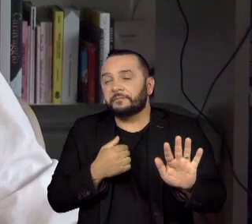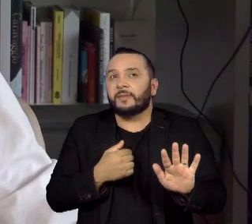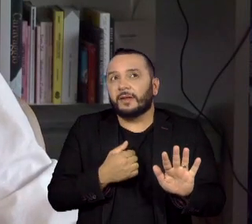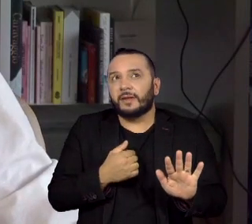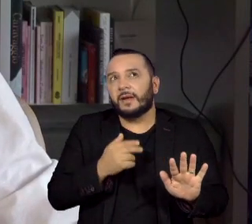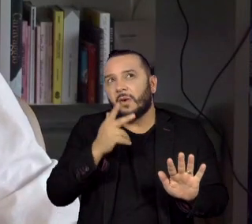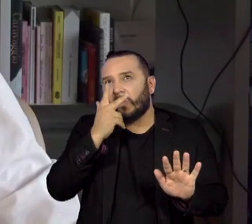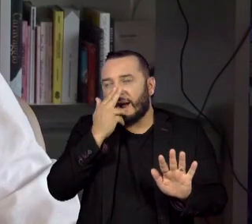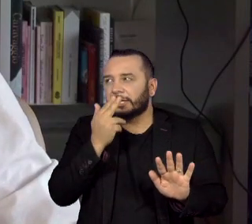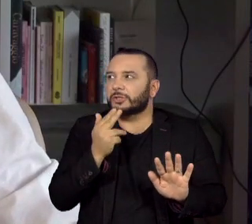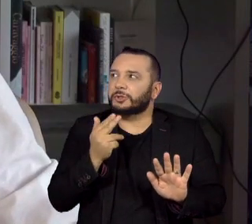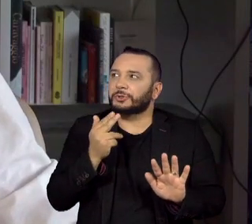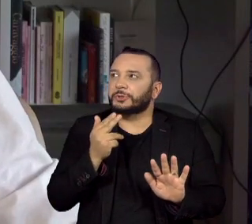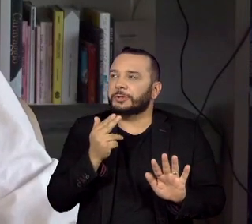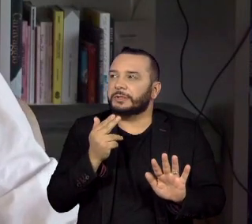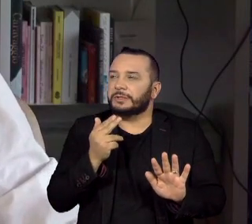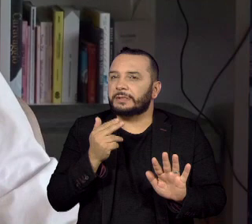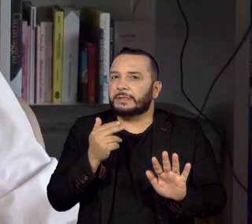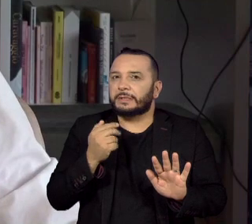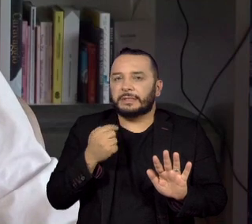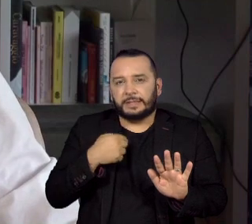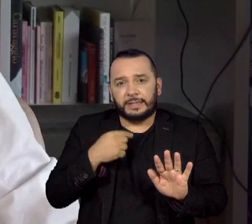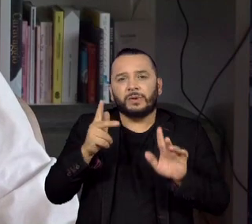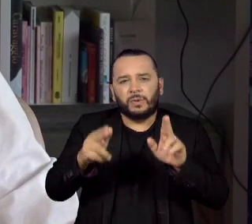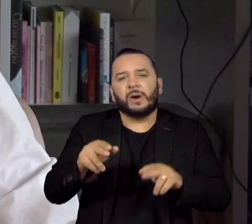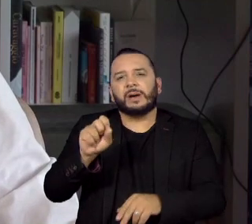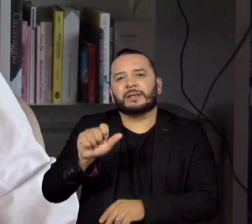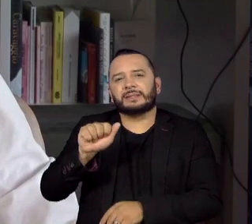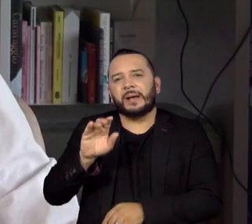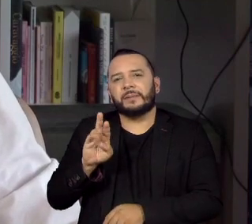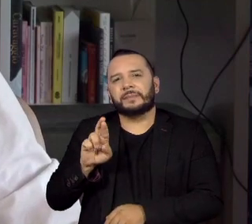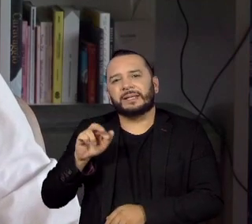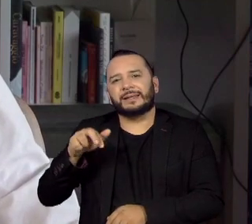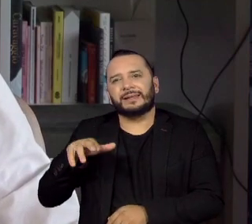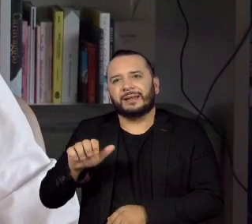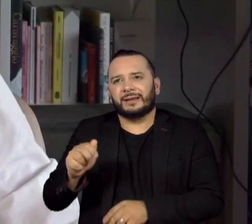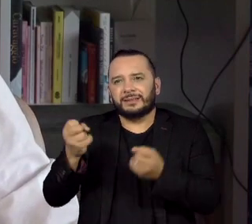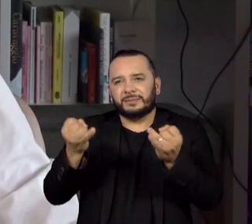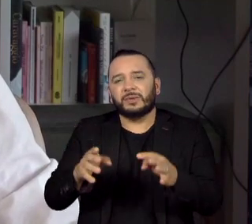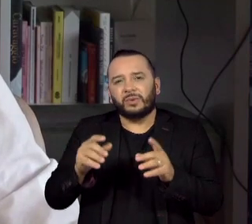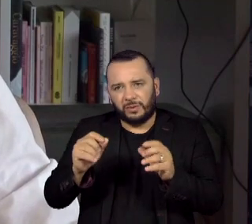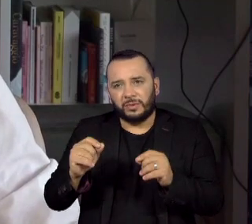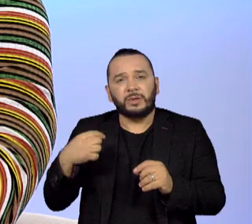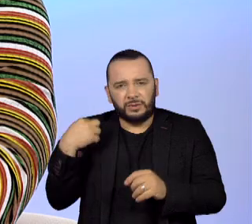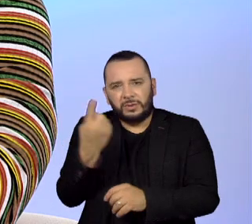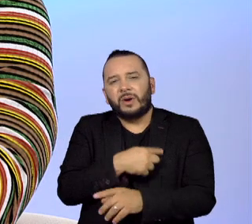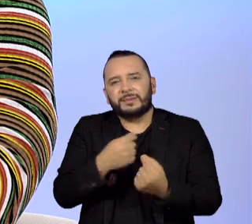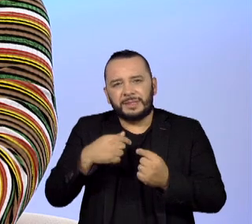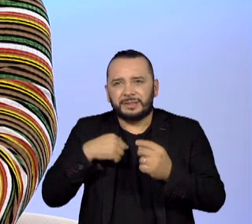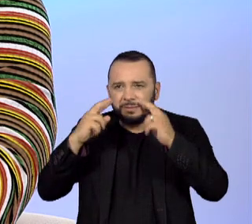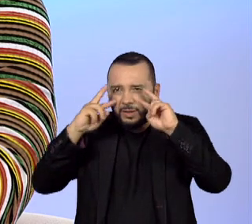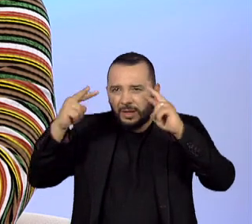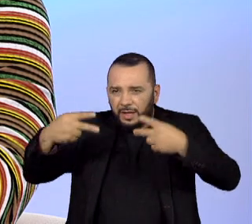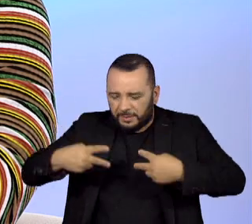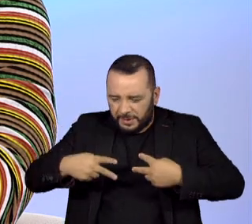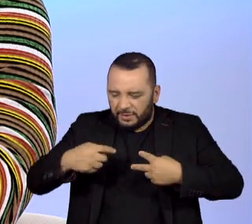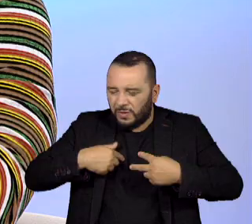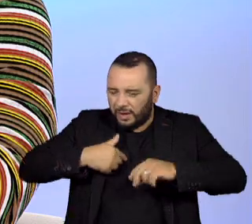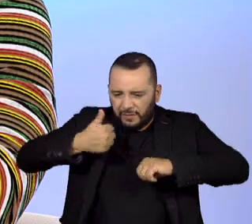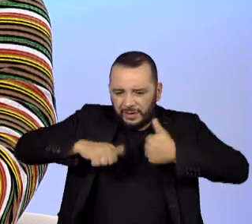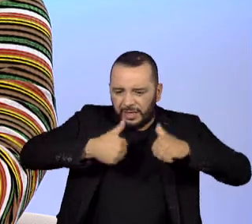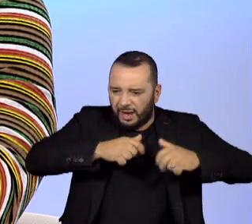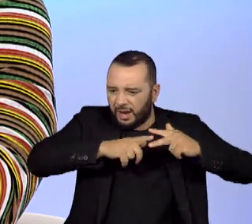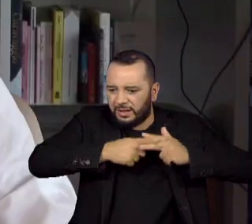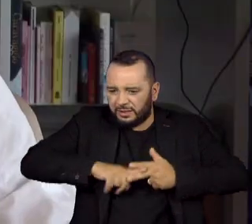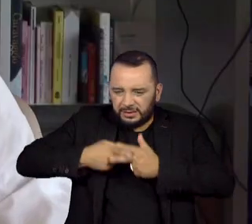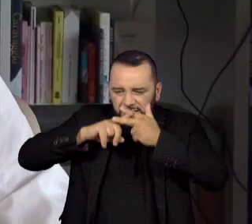eu penso... Pensando nisso que a Sabrina falou, eu acho que haverá uma dose de autocrítica também que a gente tem que fazer em várias questões